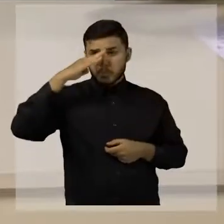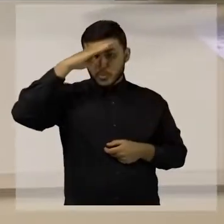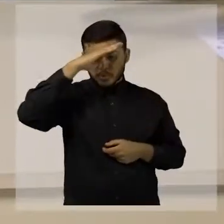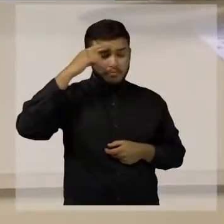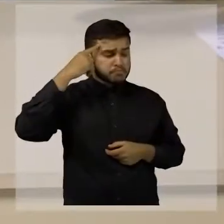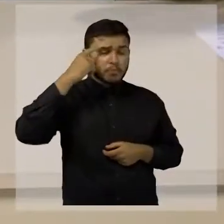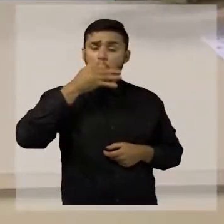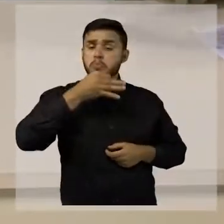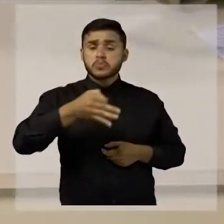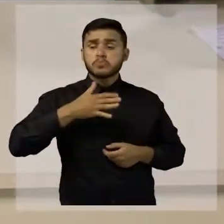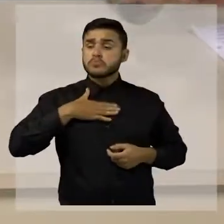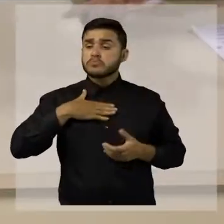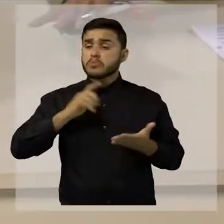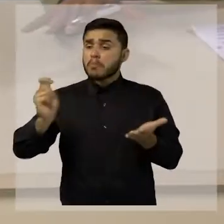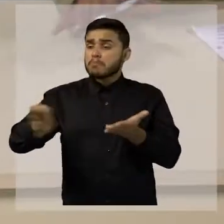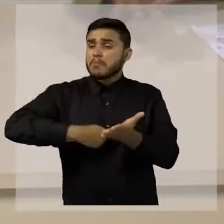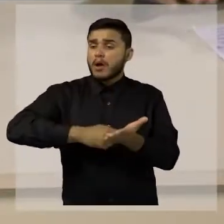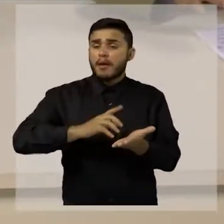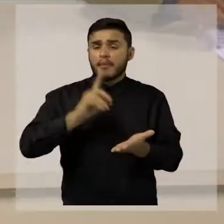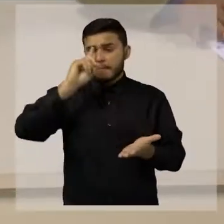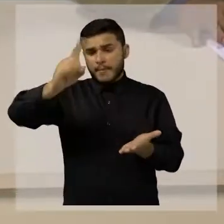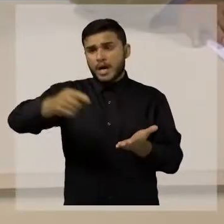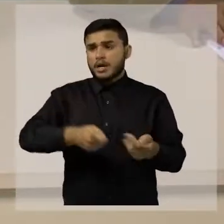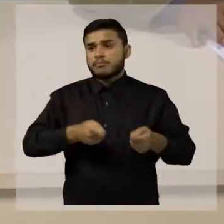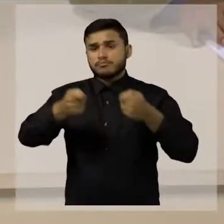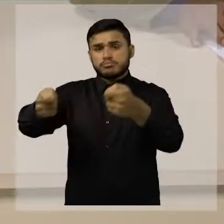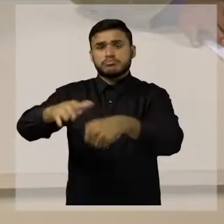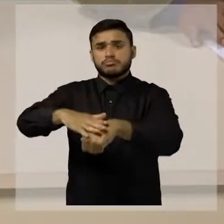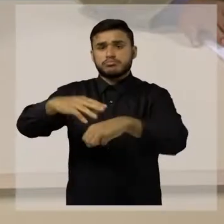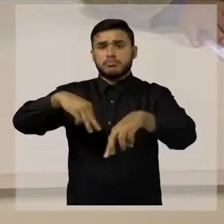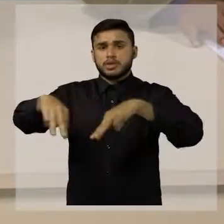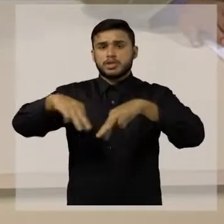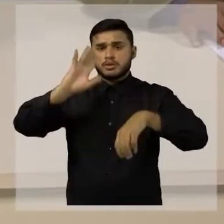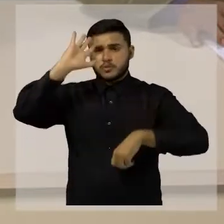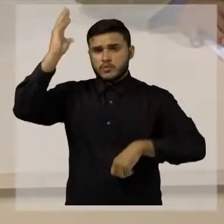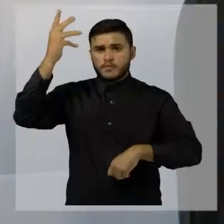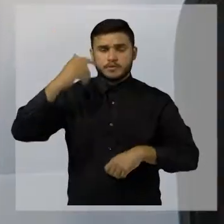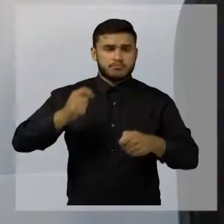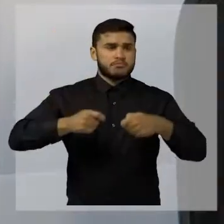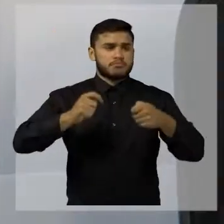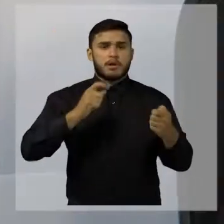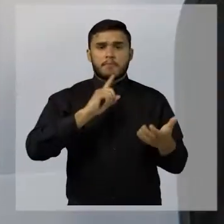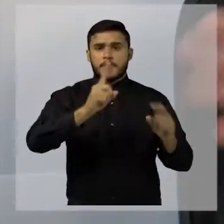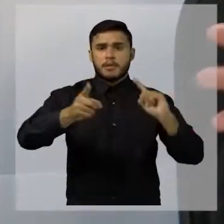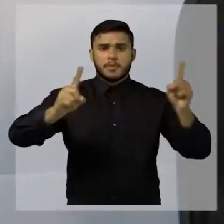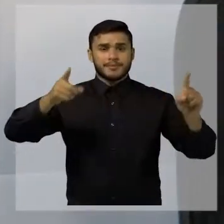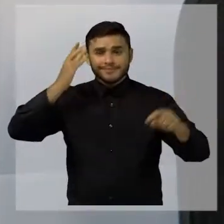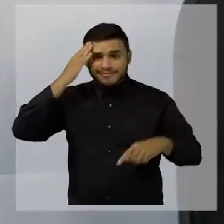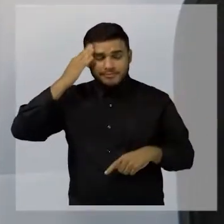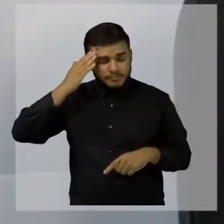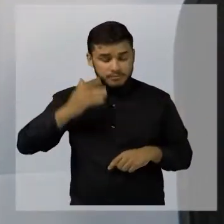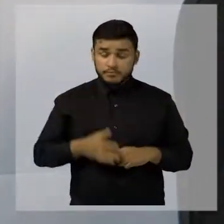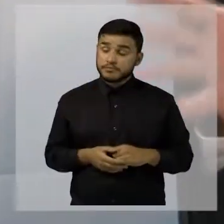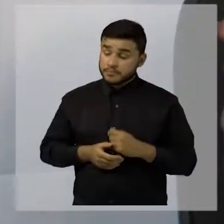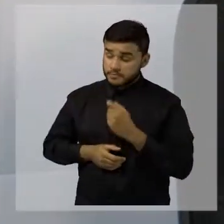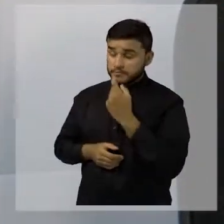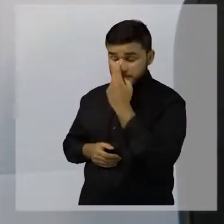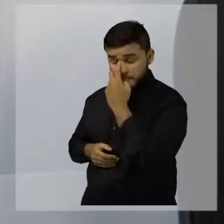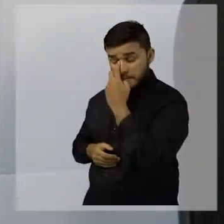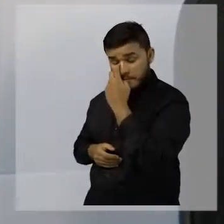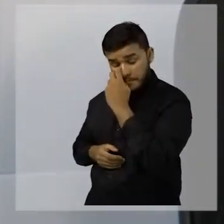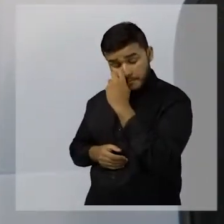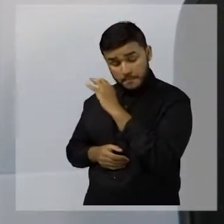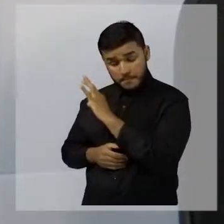opinião, demandando para os ministérios. Né? O paralelo entre Donald Trump e Jair Bolsonaro